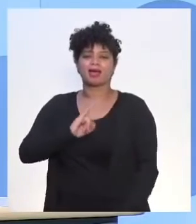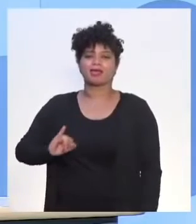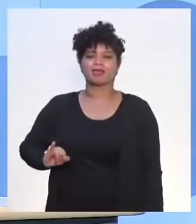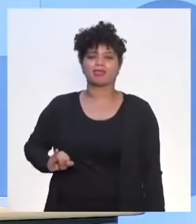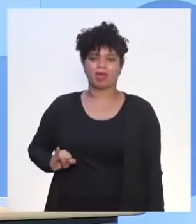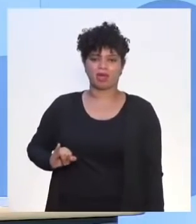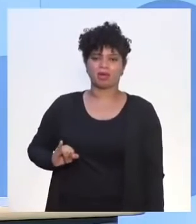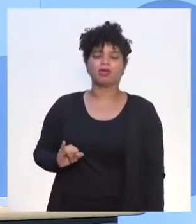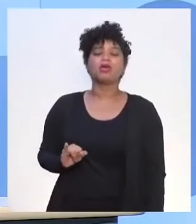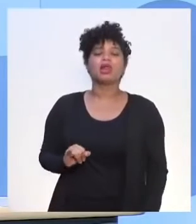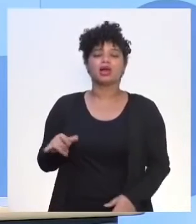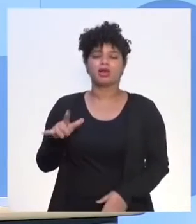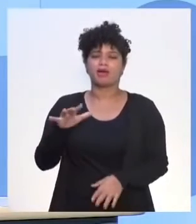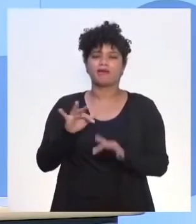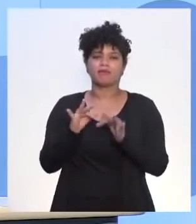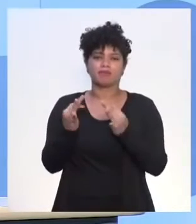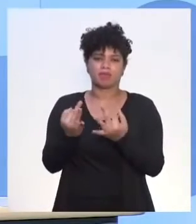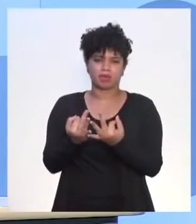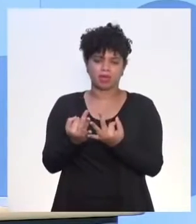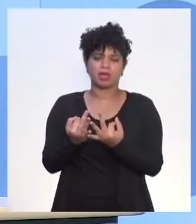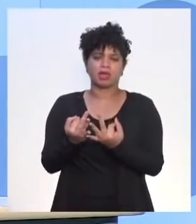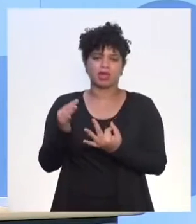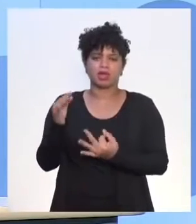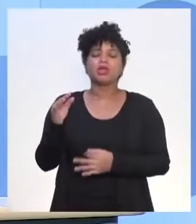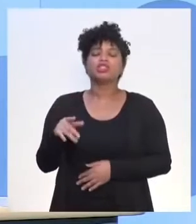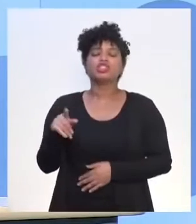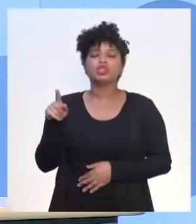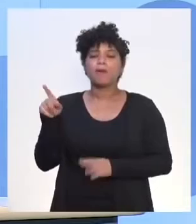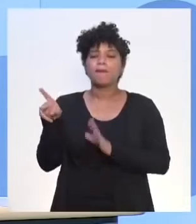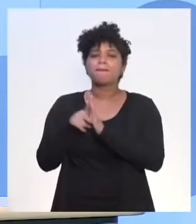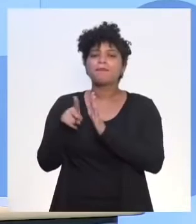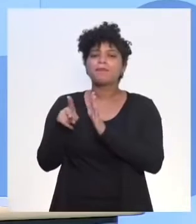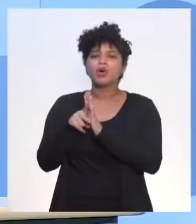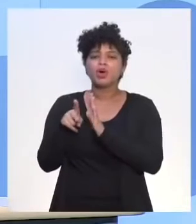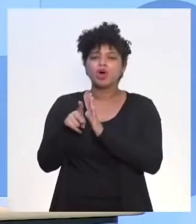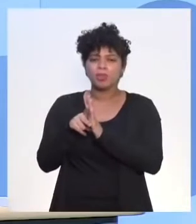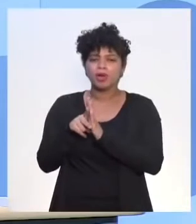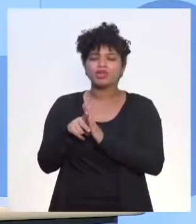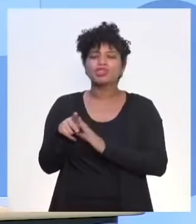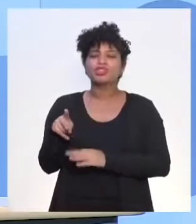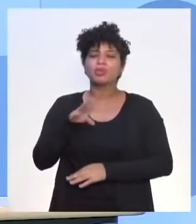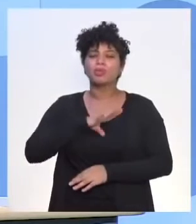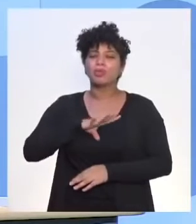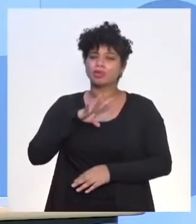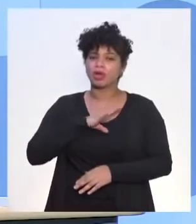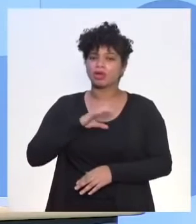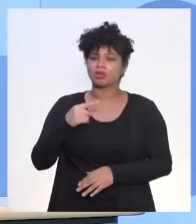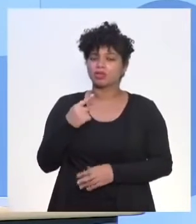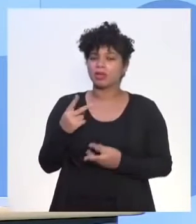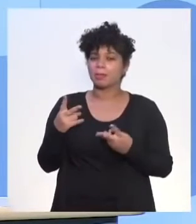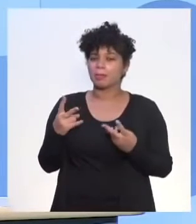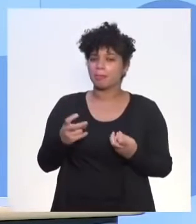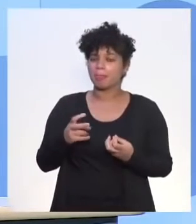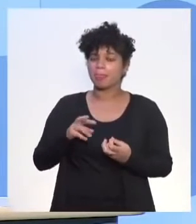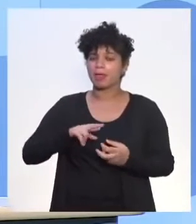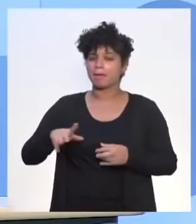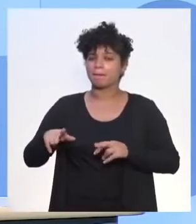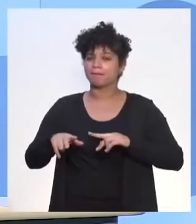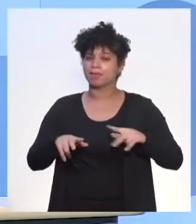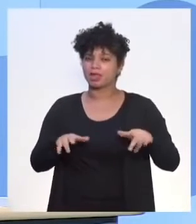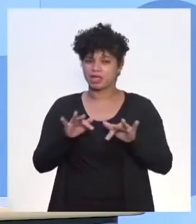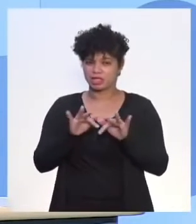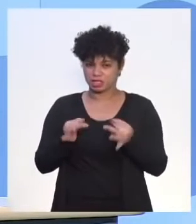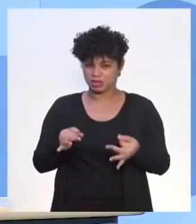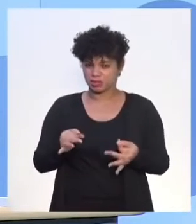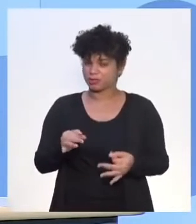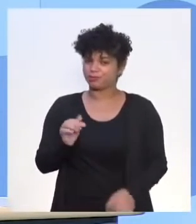à questão da família real portuguesa. Mas na bandeira, a gente percebe que essa libertação, essa separação não foi tão